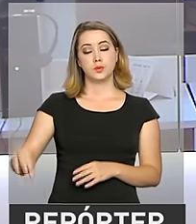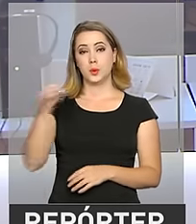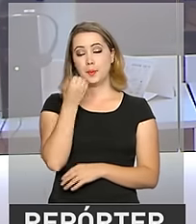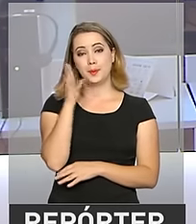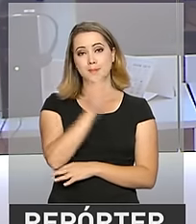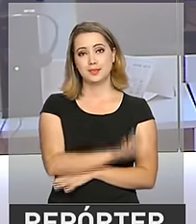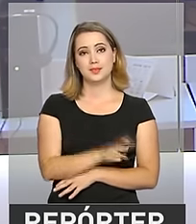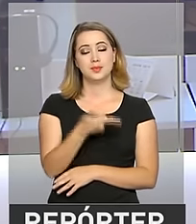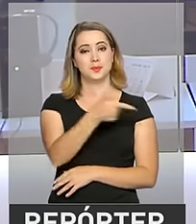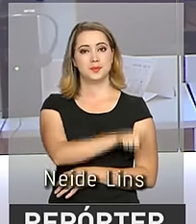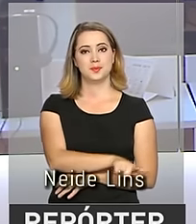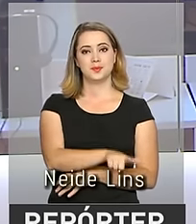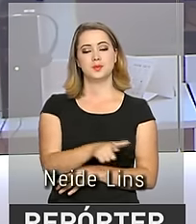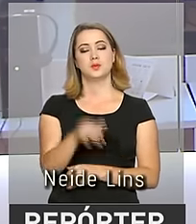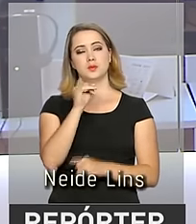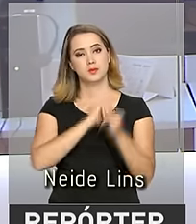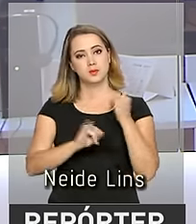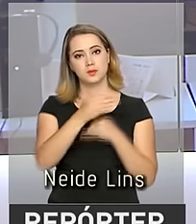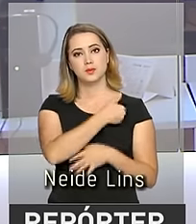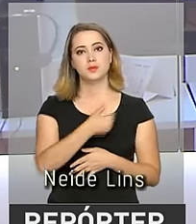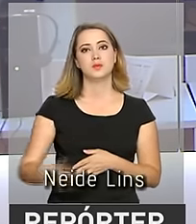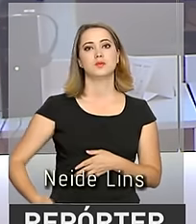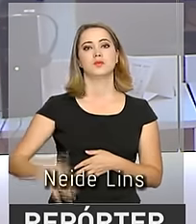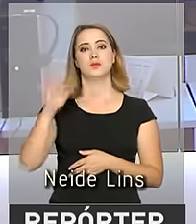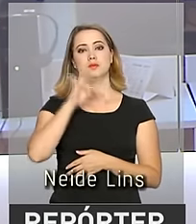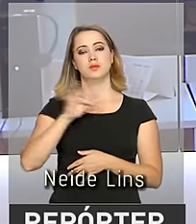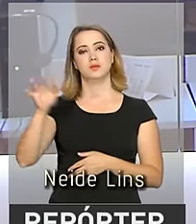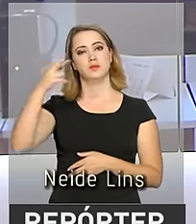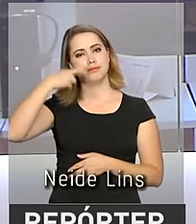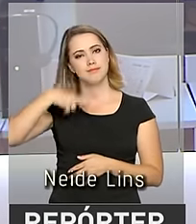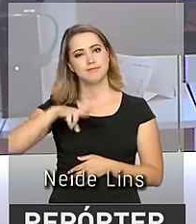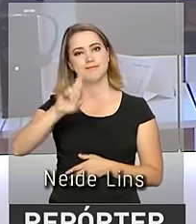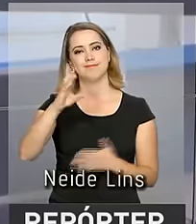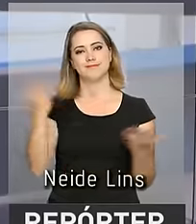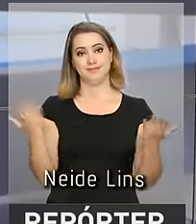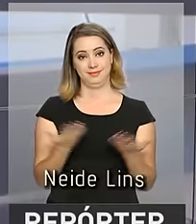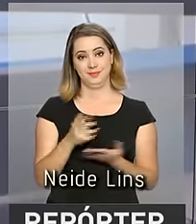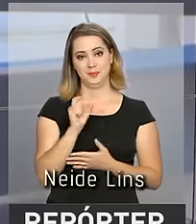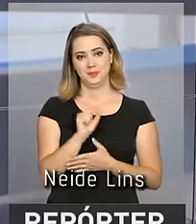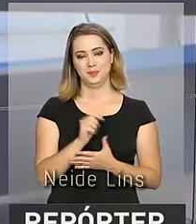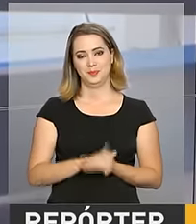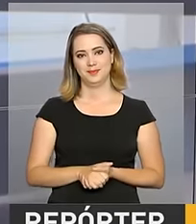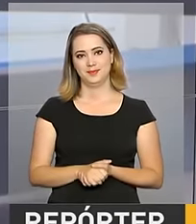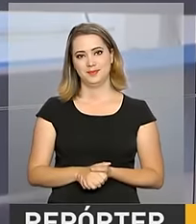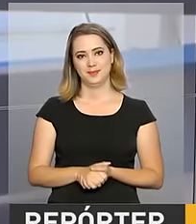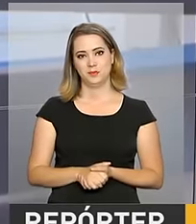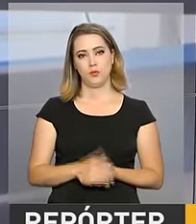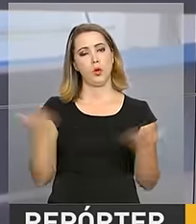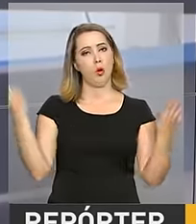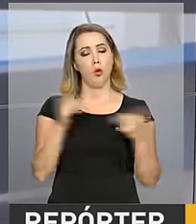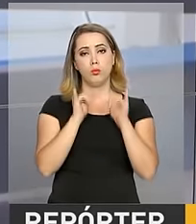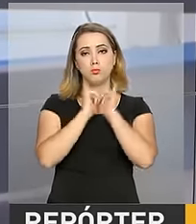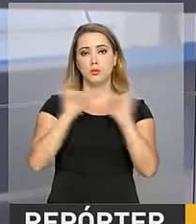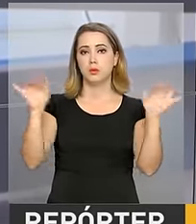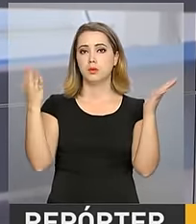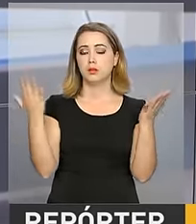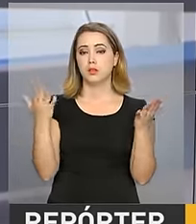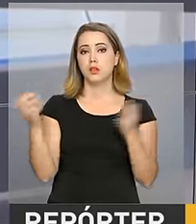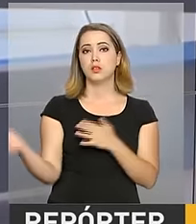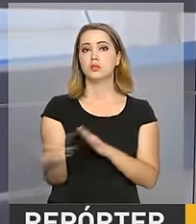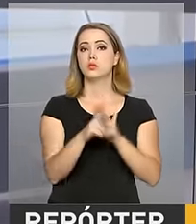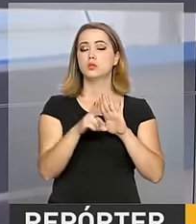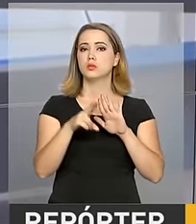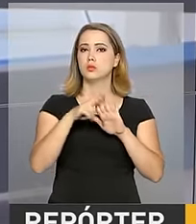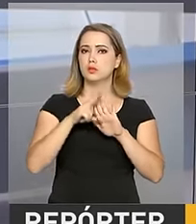Olá, boa tarde. Estamos de volta com as notícias do governo federal aqui no Repórter NBR. Foram publicadas nesta semana novas